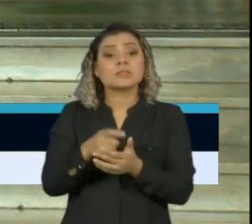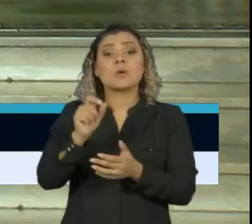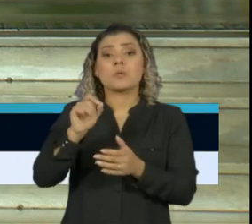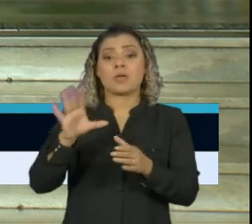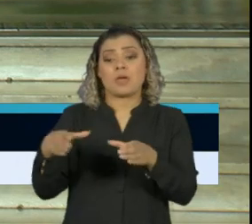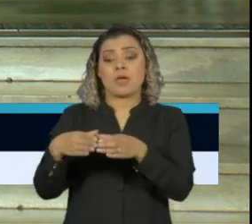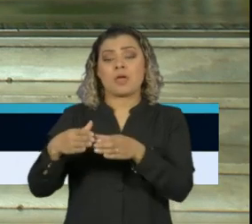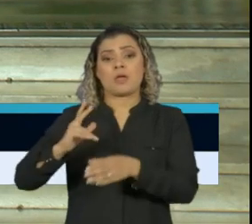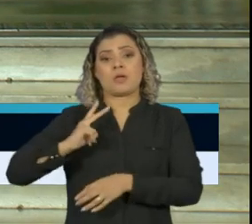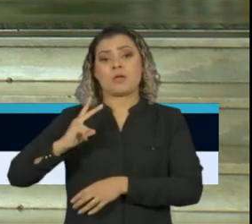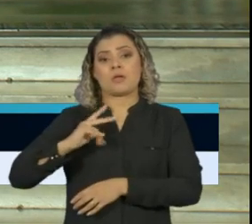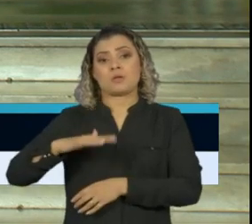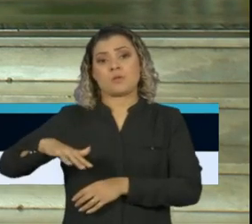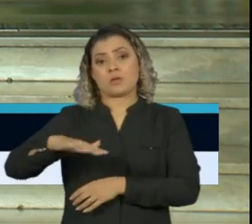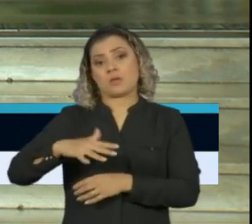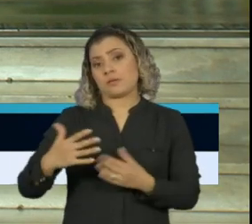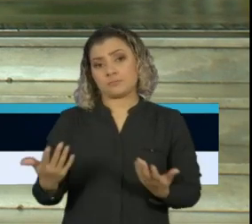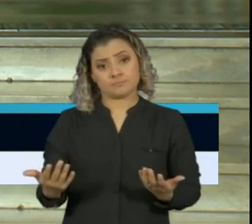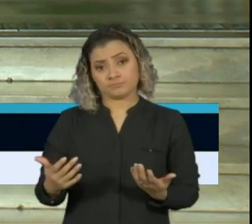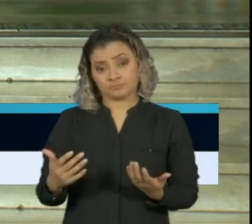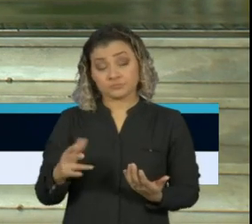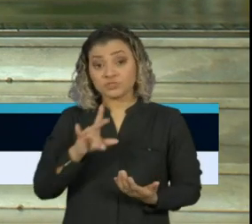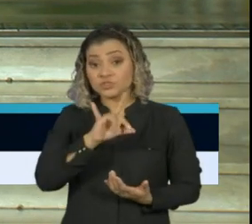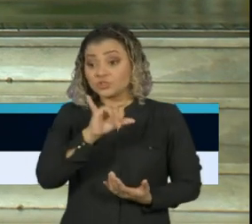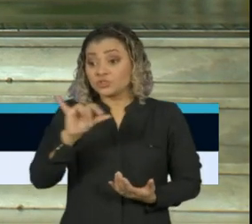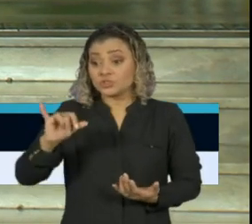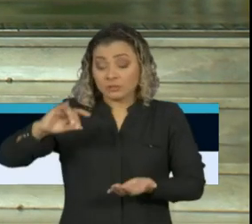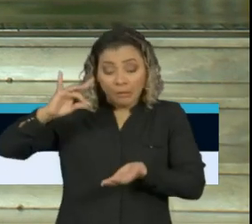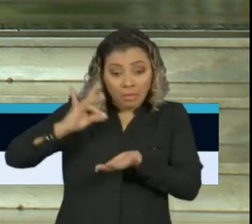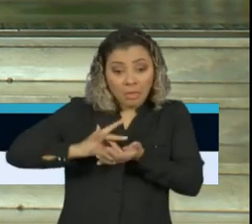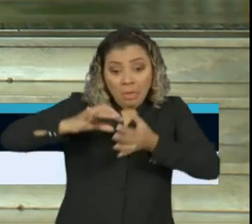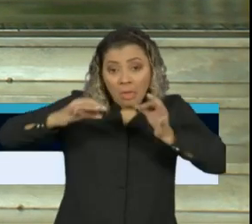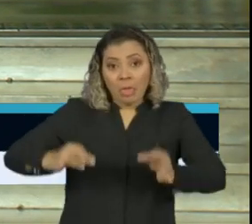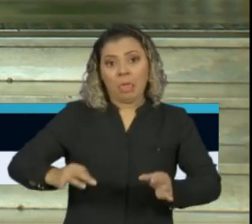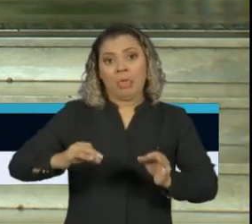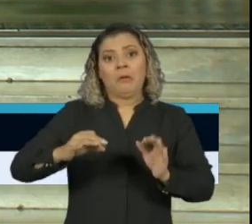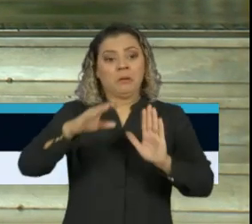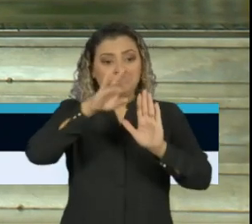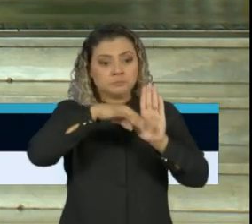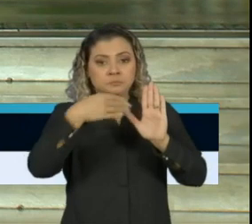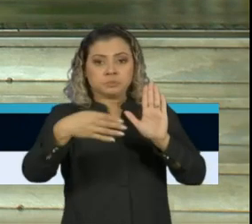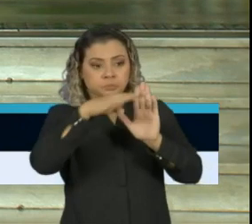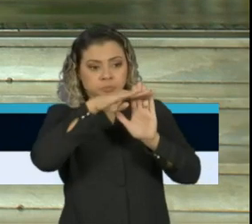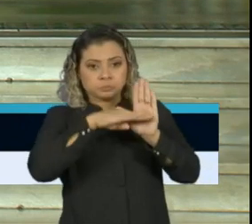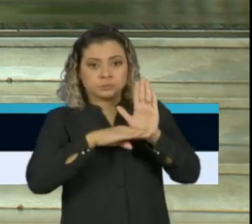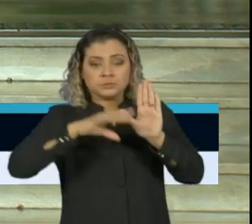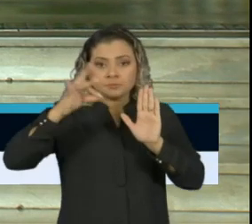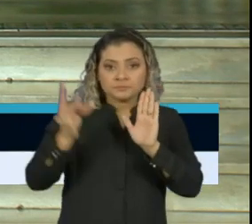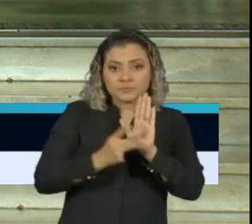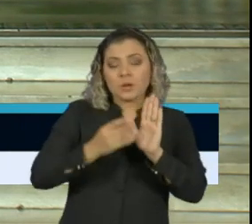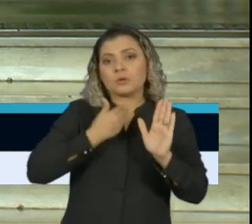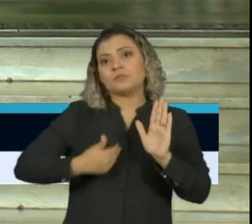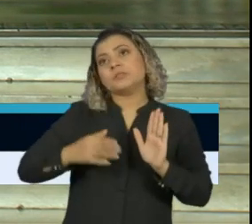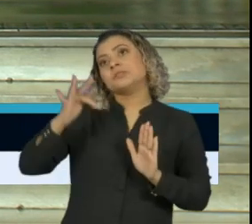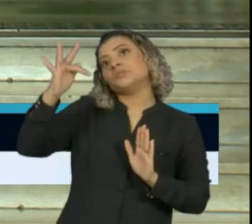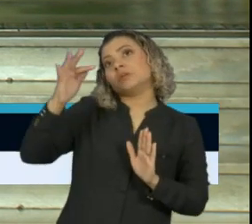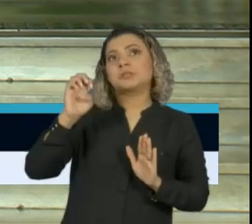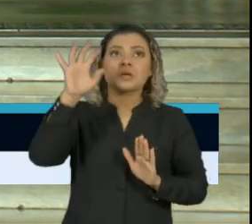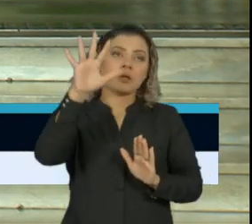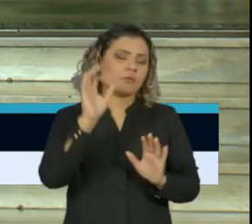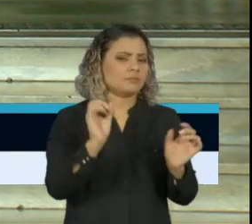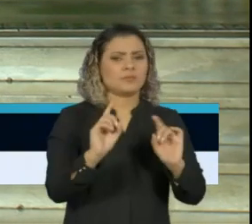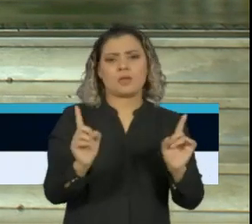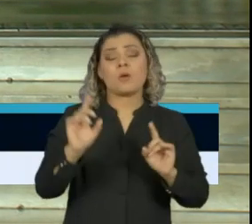setor privado. Não é uma data estabelecida por calendário oficial, seja do governo federal, governo estadual ou